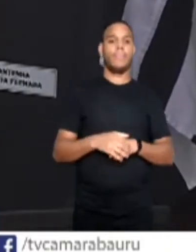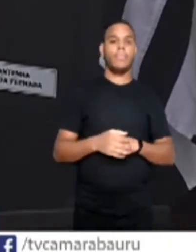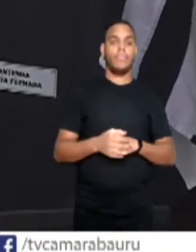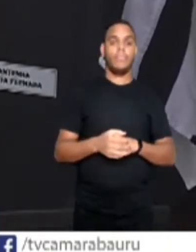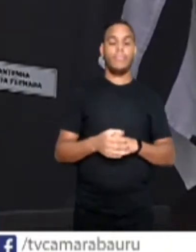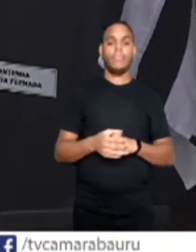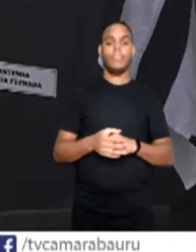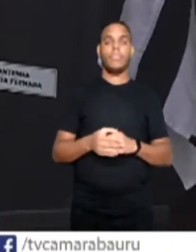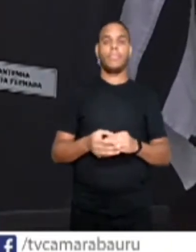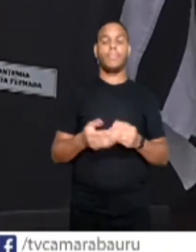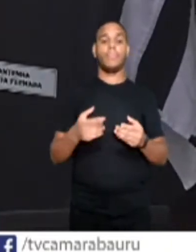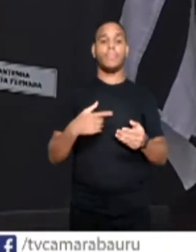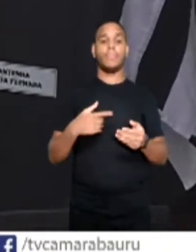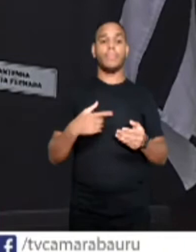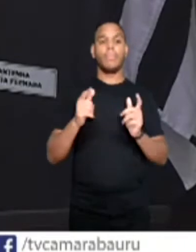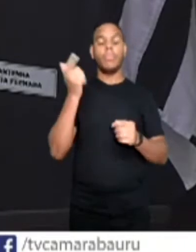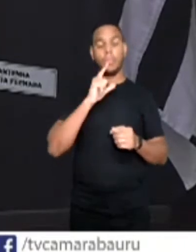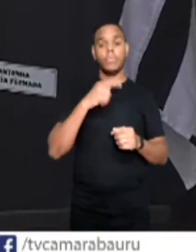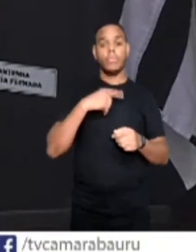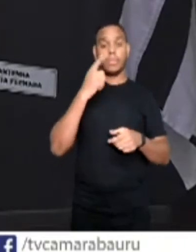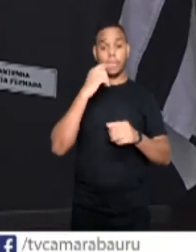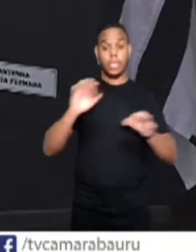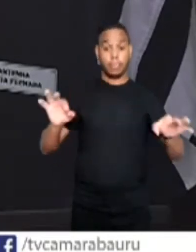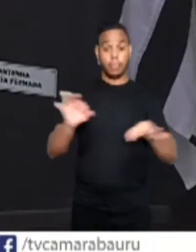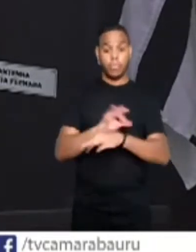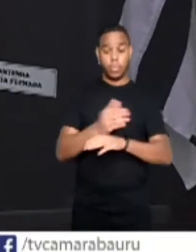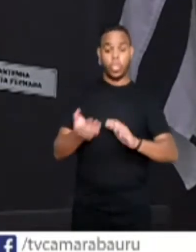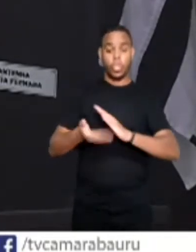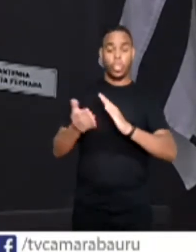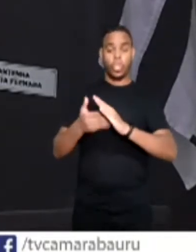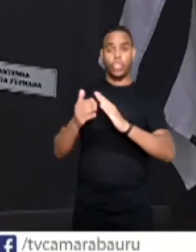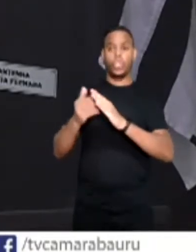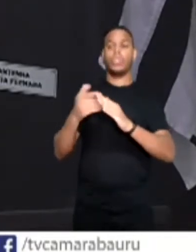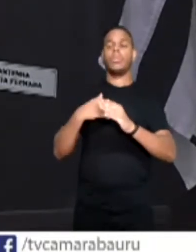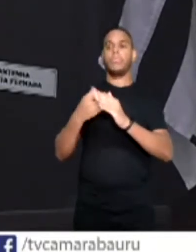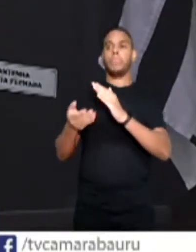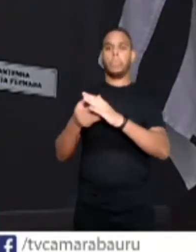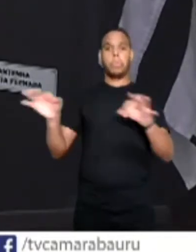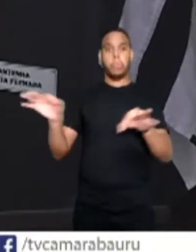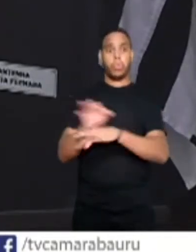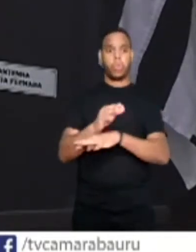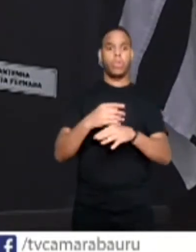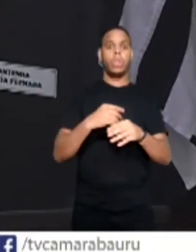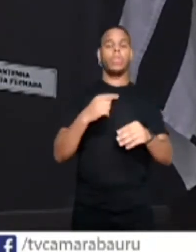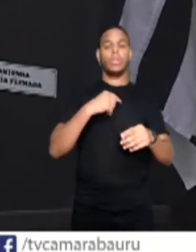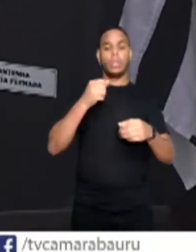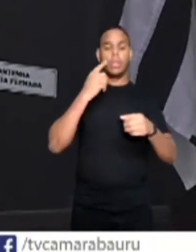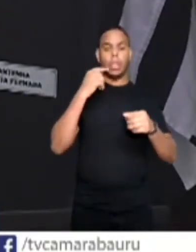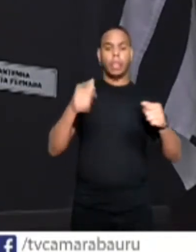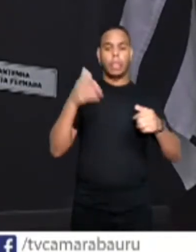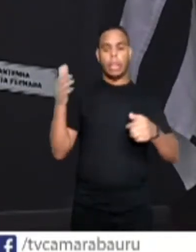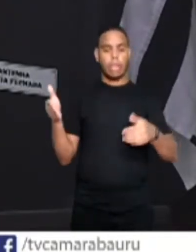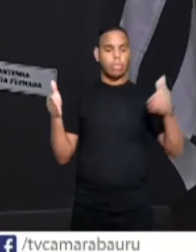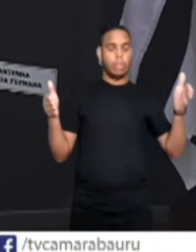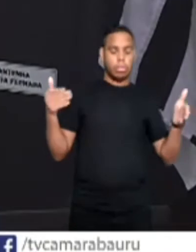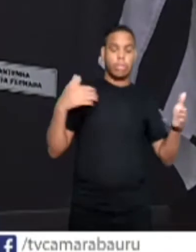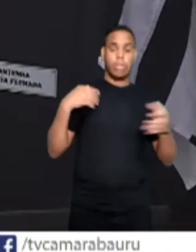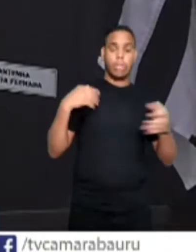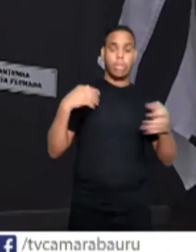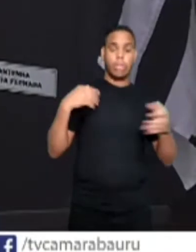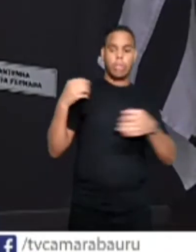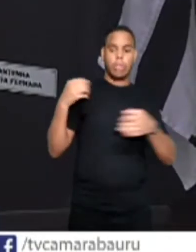que, na conclusão da retirada dos postes, colocado na lateral, como realmente está realmente